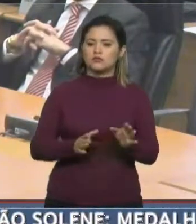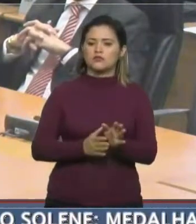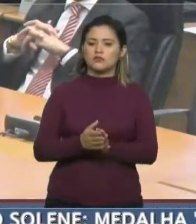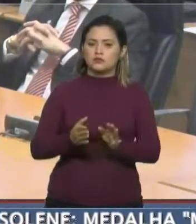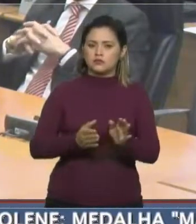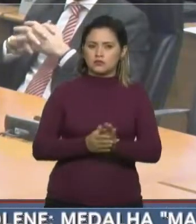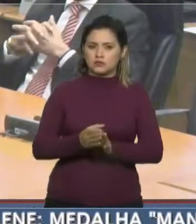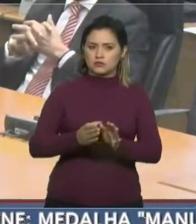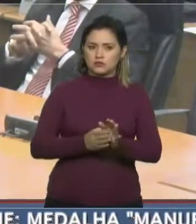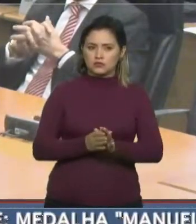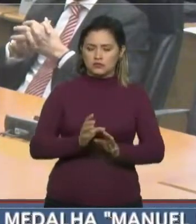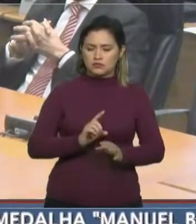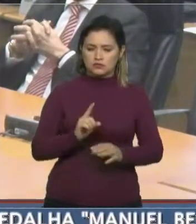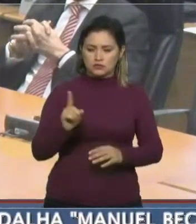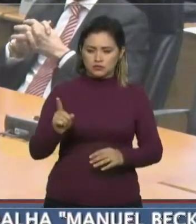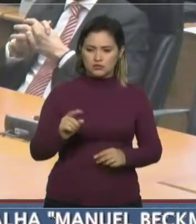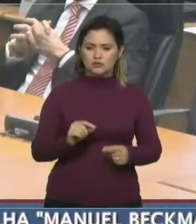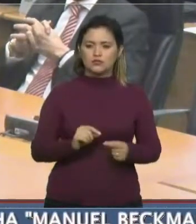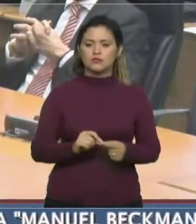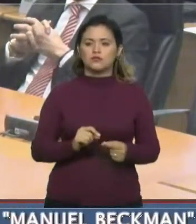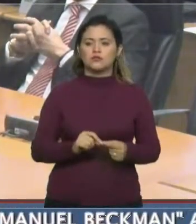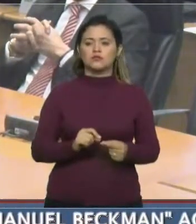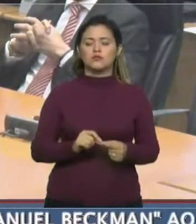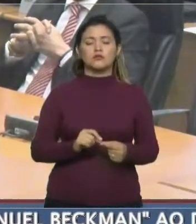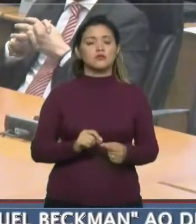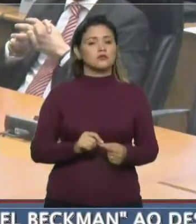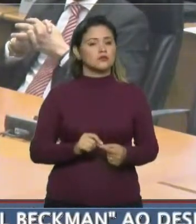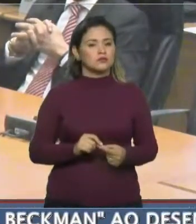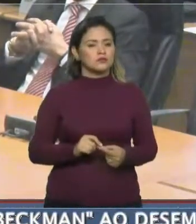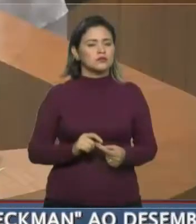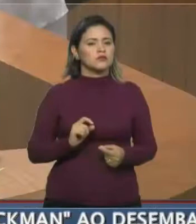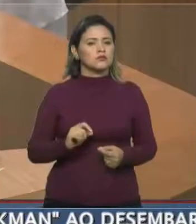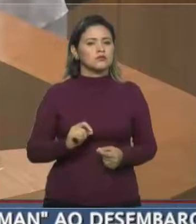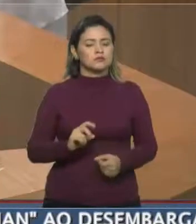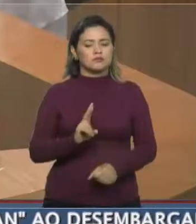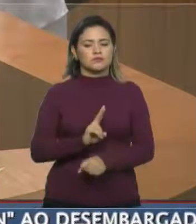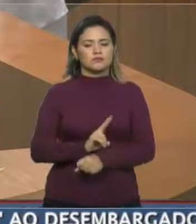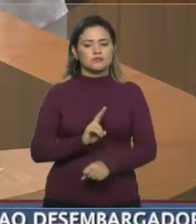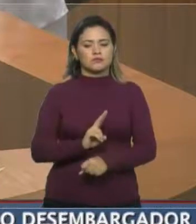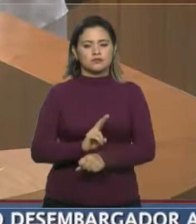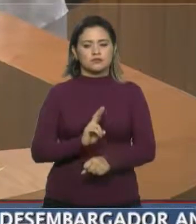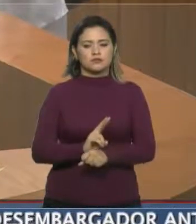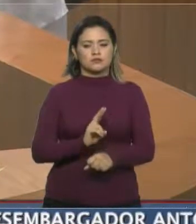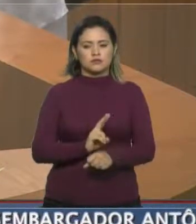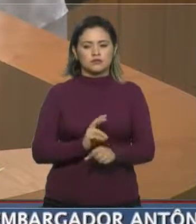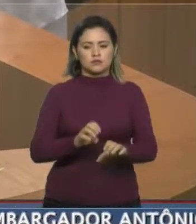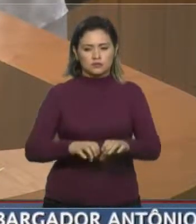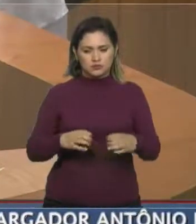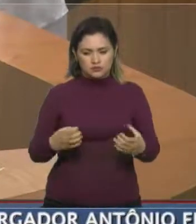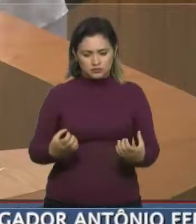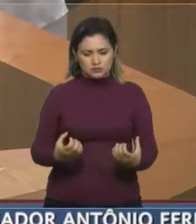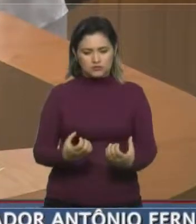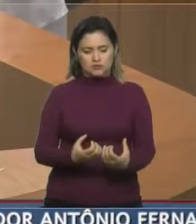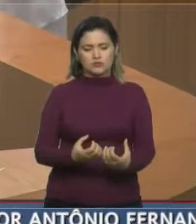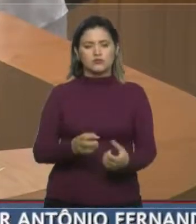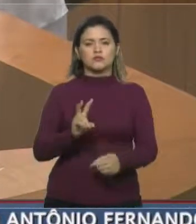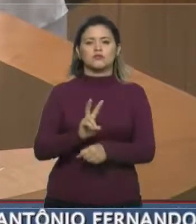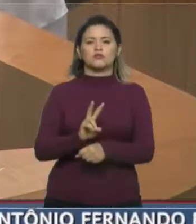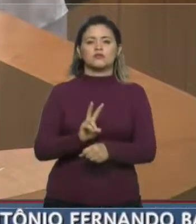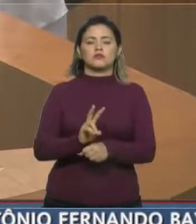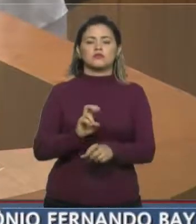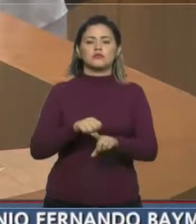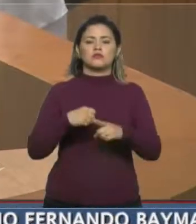casa tratam no sentido de que a proteção à comunidade, à população, à